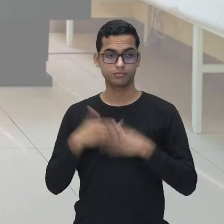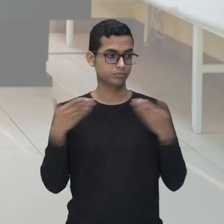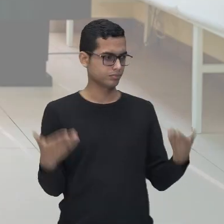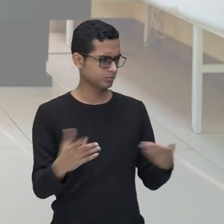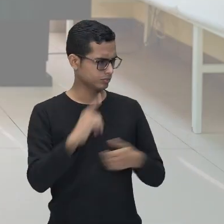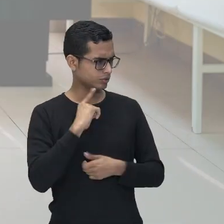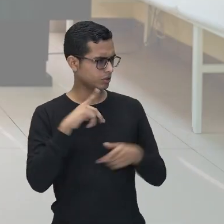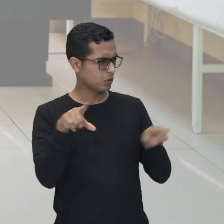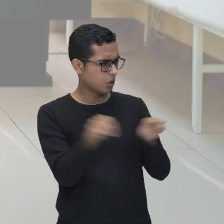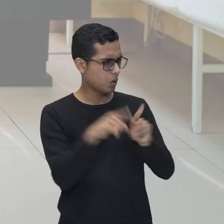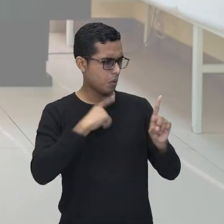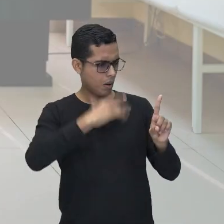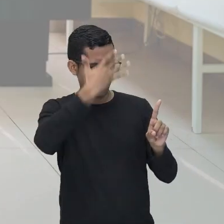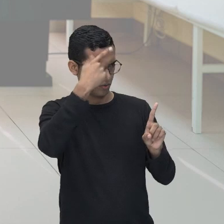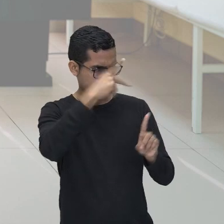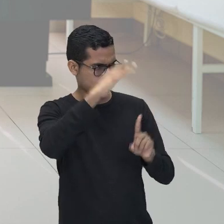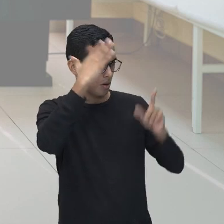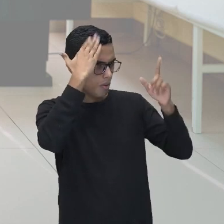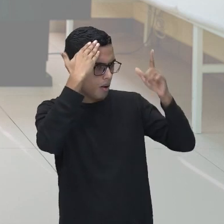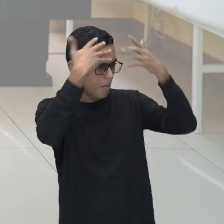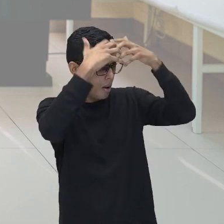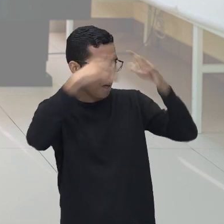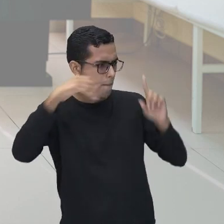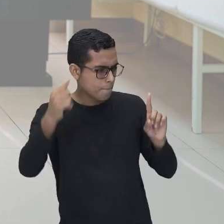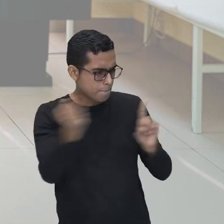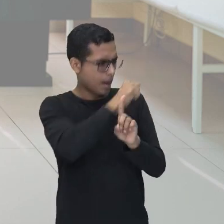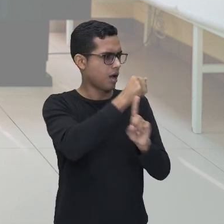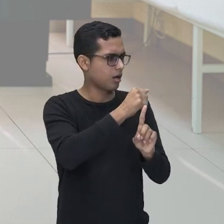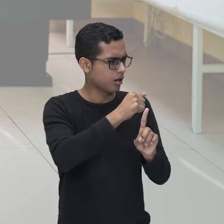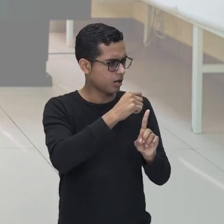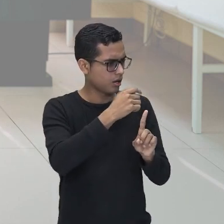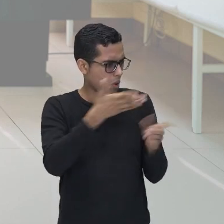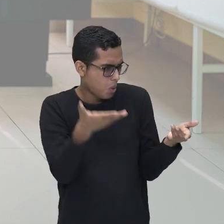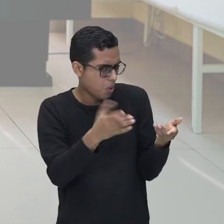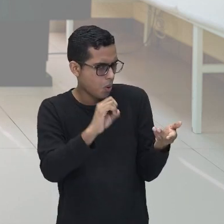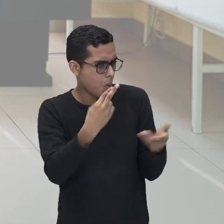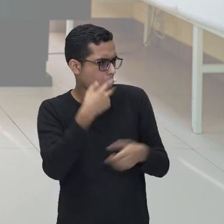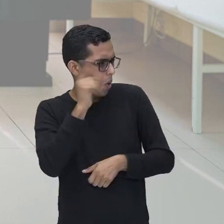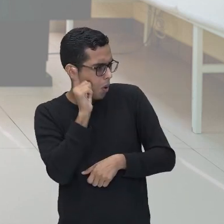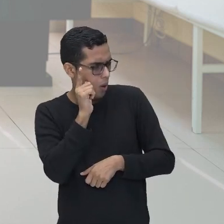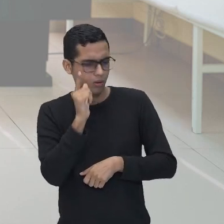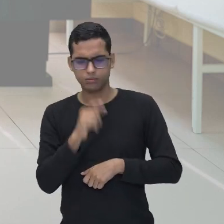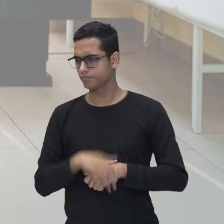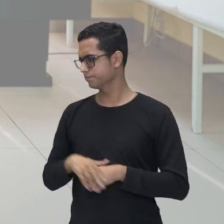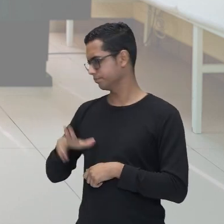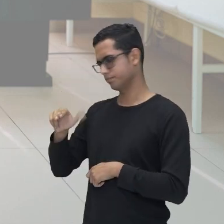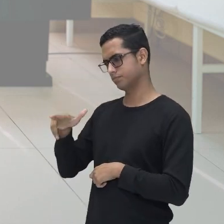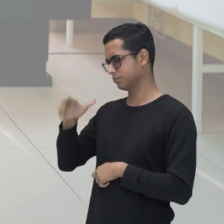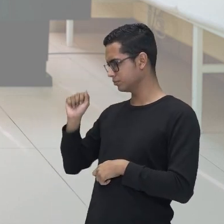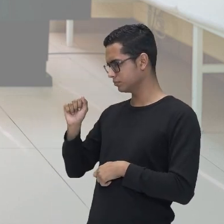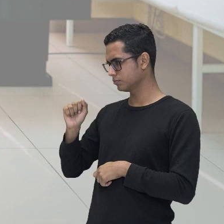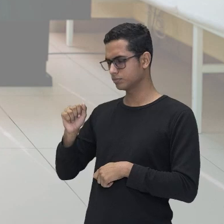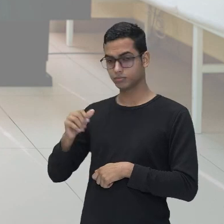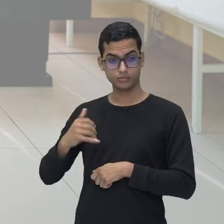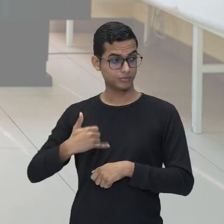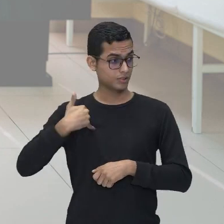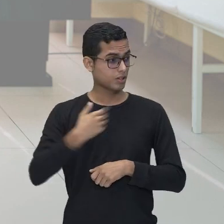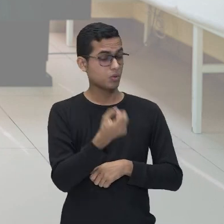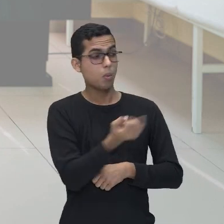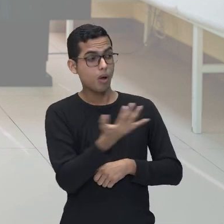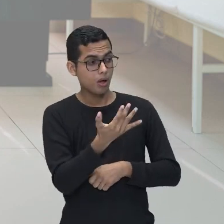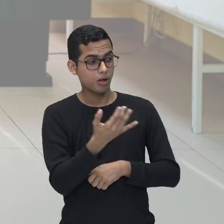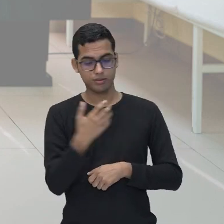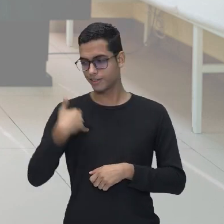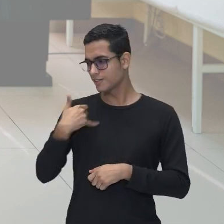alguma pancada violenta na cabeça, hoje ou ontem? Não, nunca, senhor doutor. Quantos anos tem?